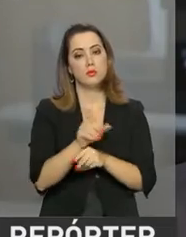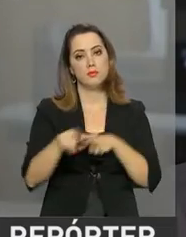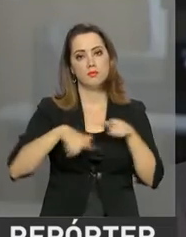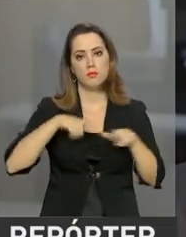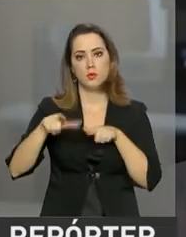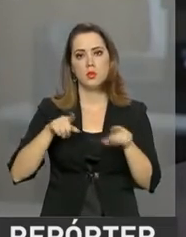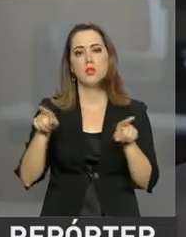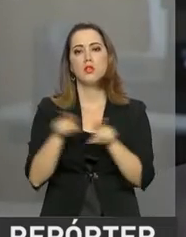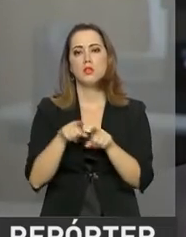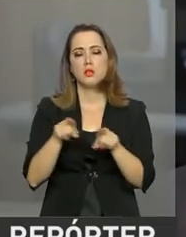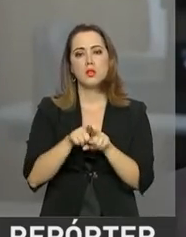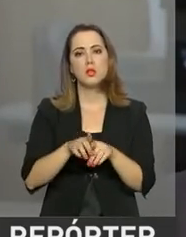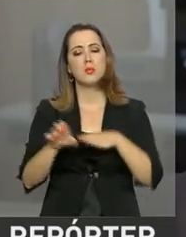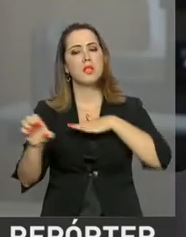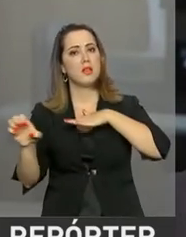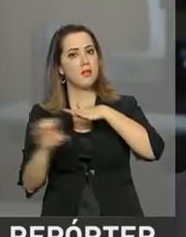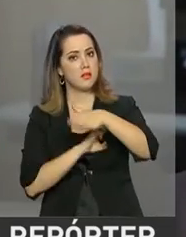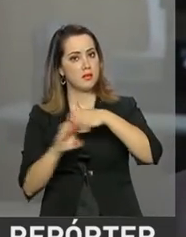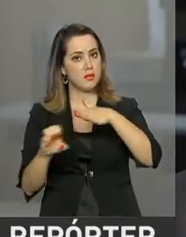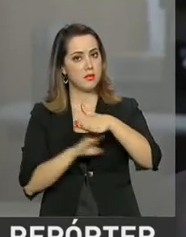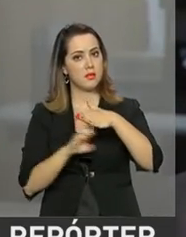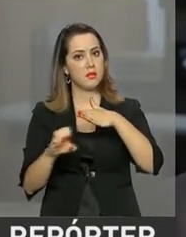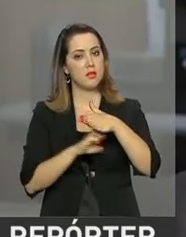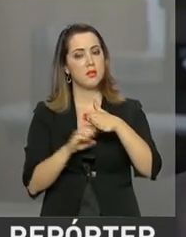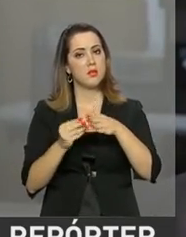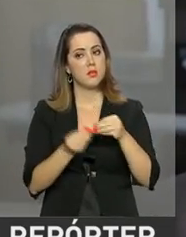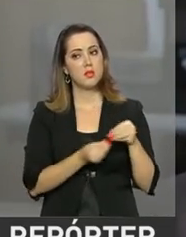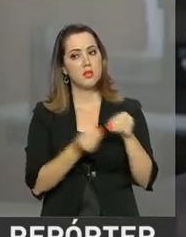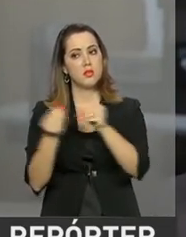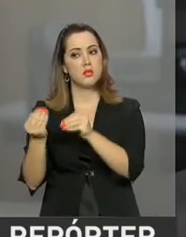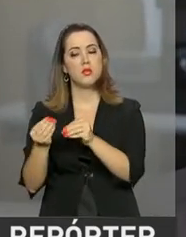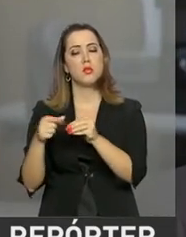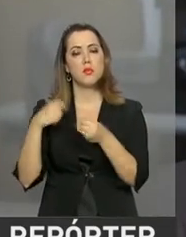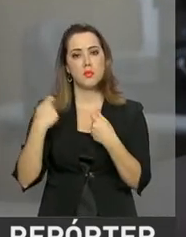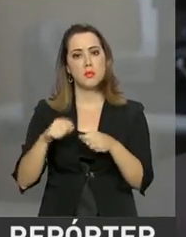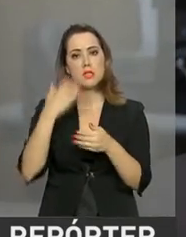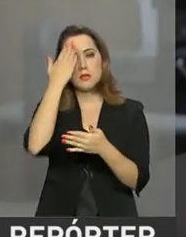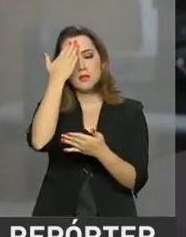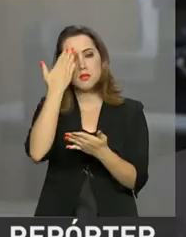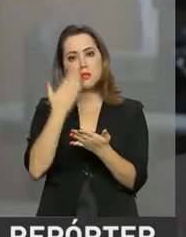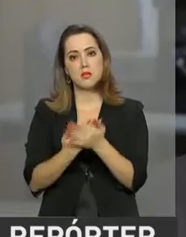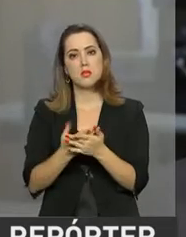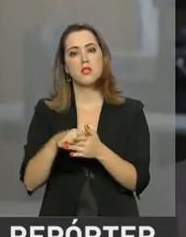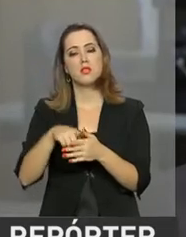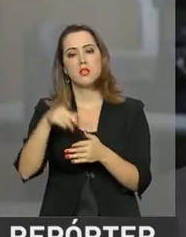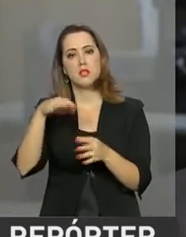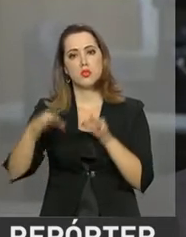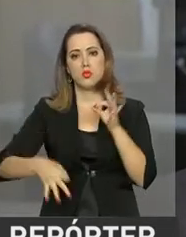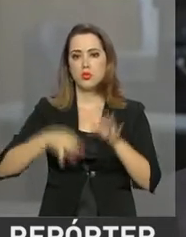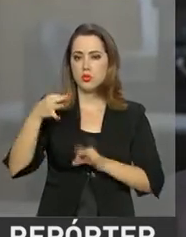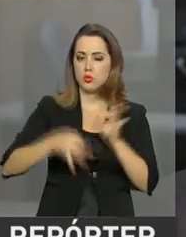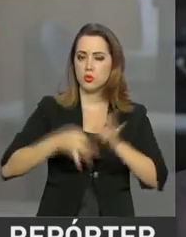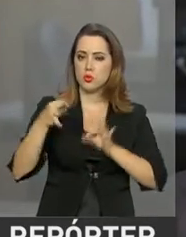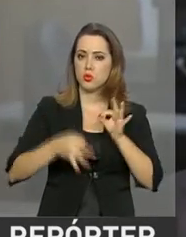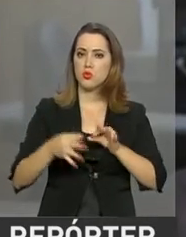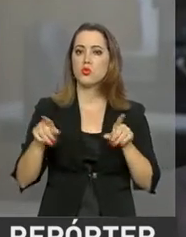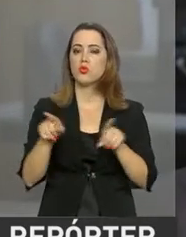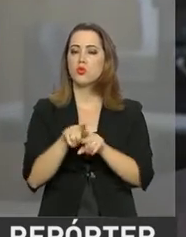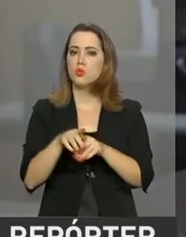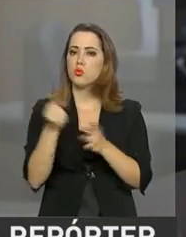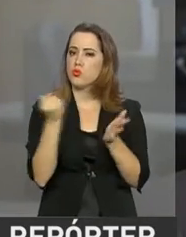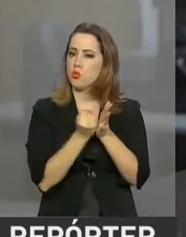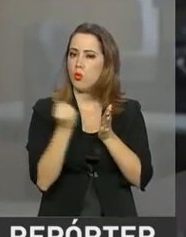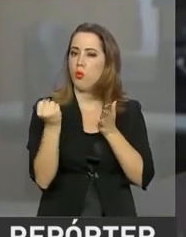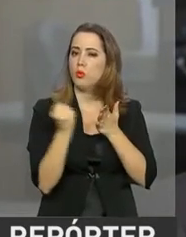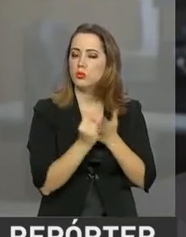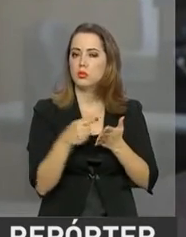investidores principalmente o investidor que investe no capital tem que ter a confiança de segurança jurídica nos seus contratos que o governo trabalha